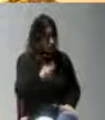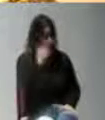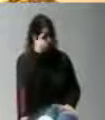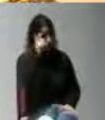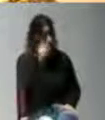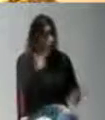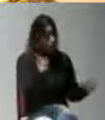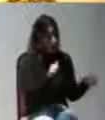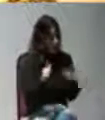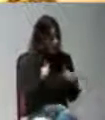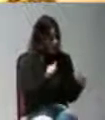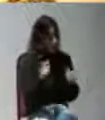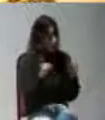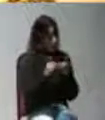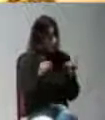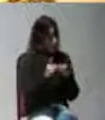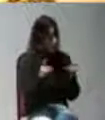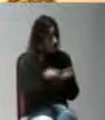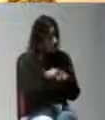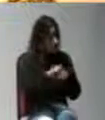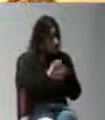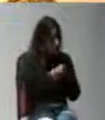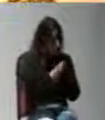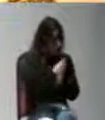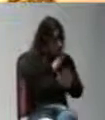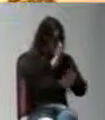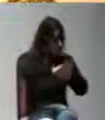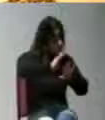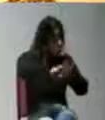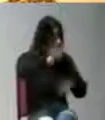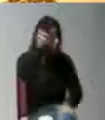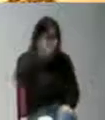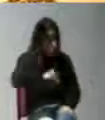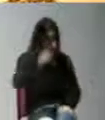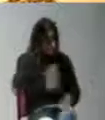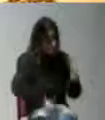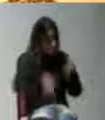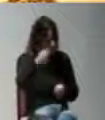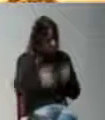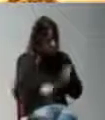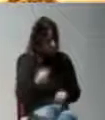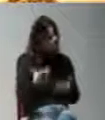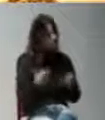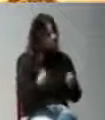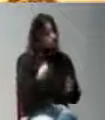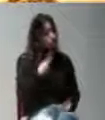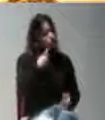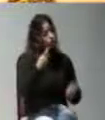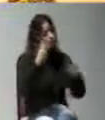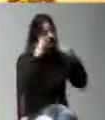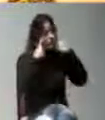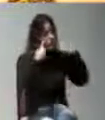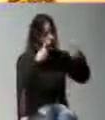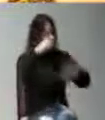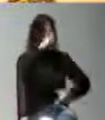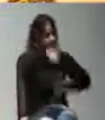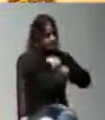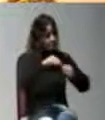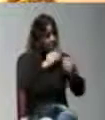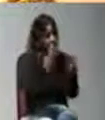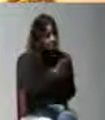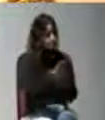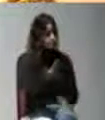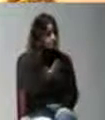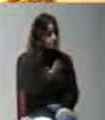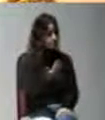didáticos e os preconceitos neles contidos. Nunca se discutiu tanto a questão da violência na escola, quando se